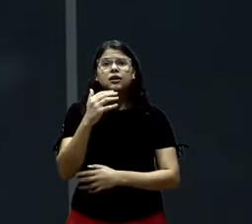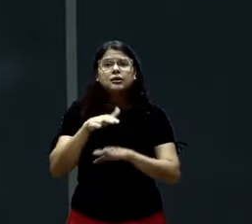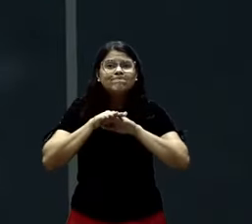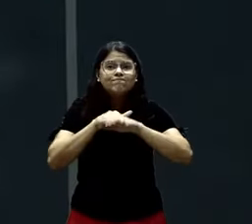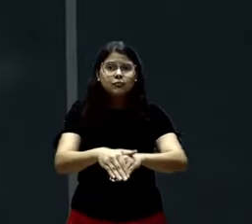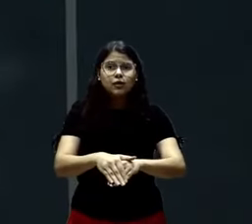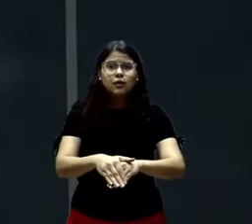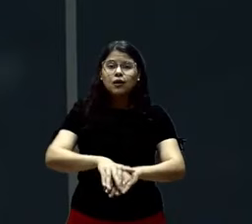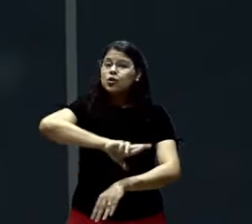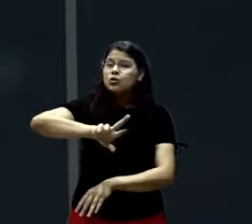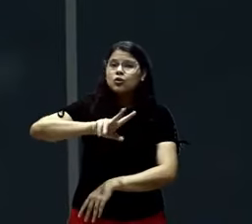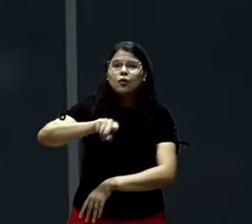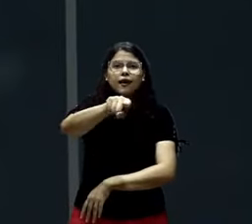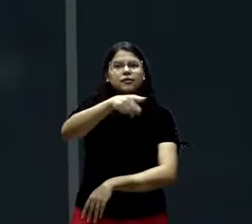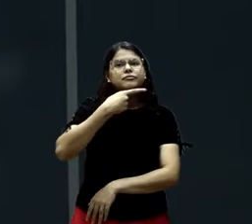Não é a sua vontade,